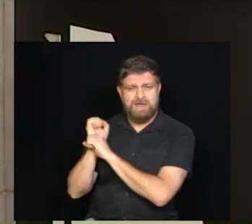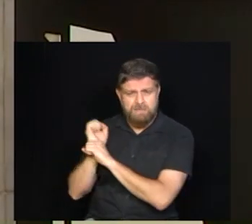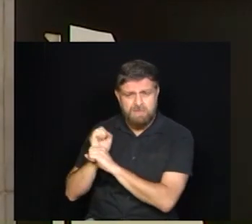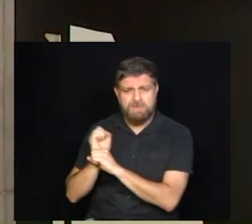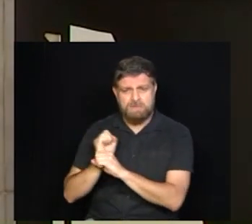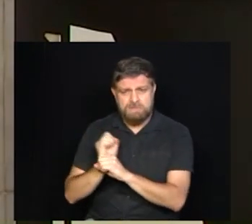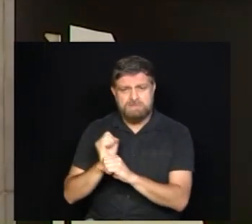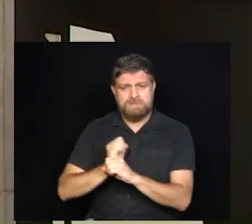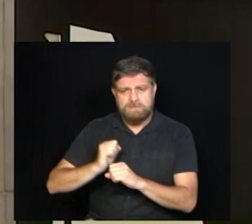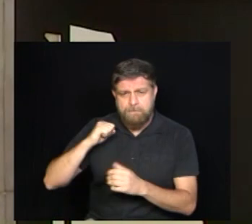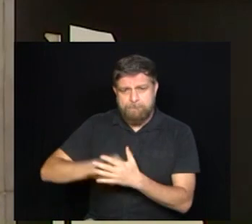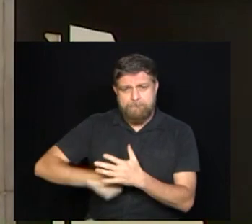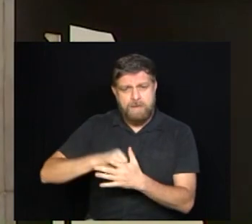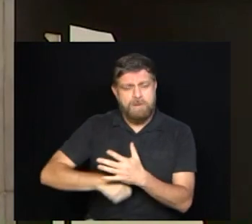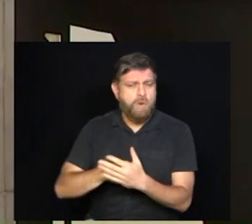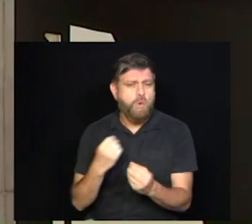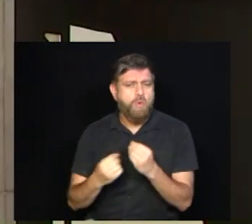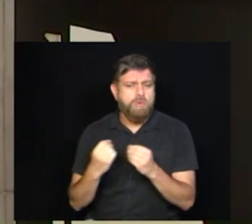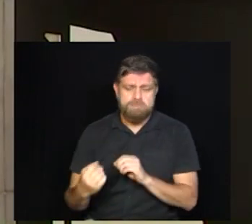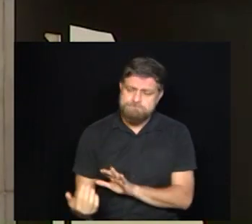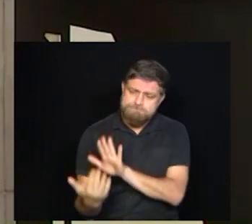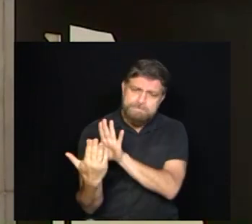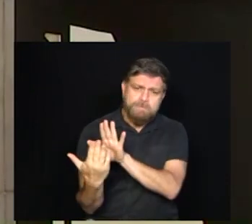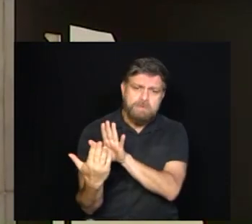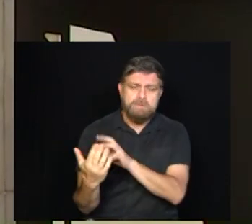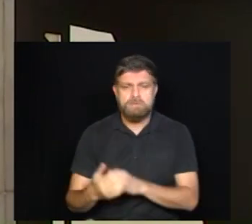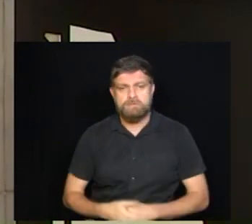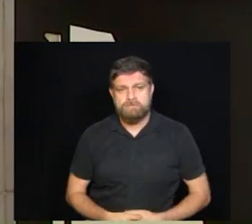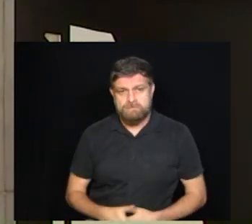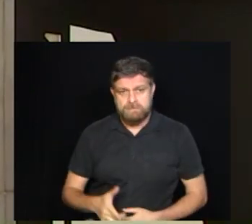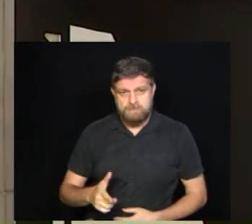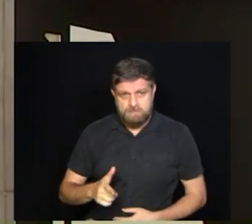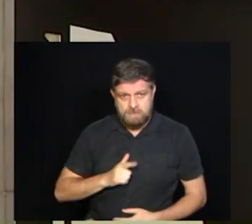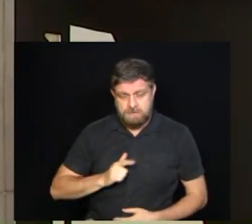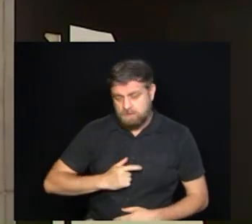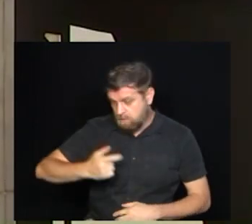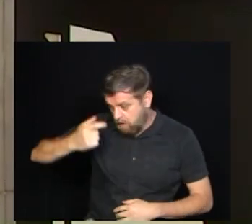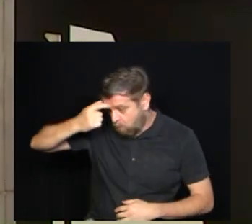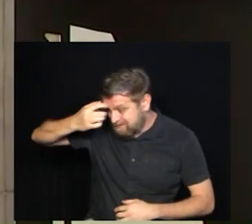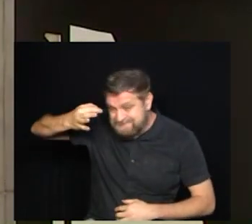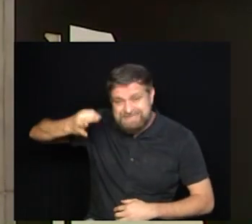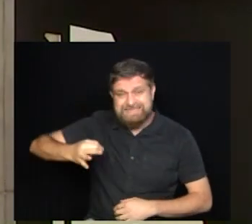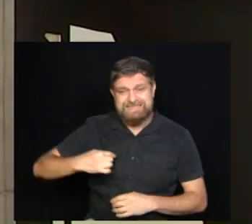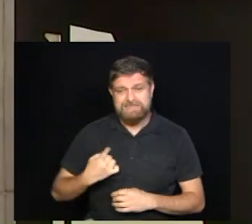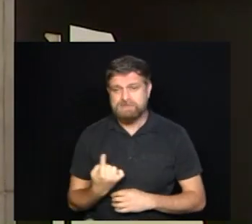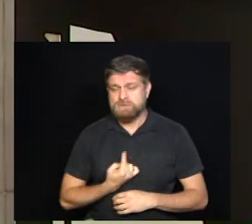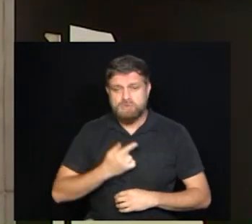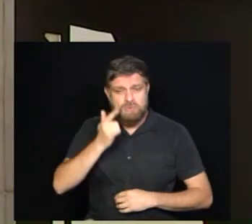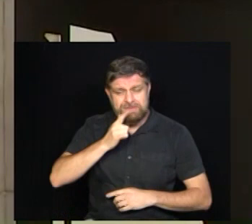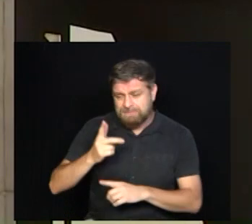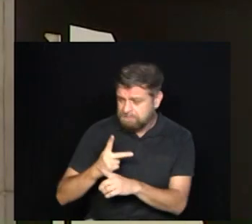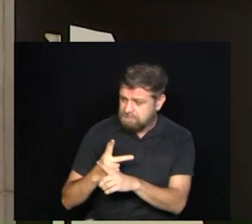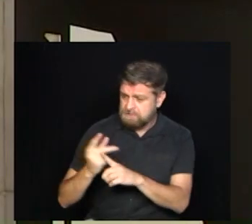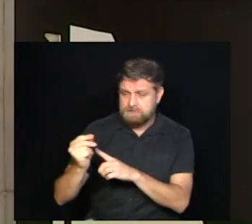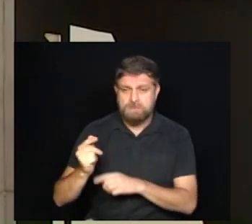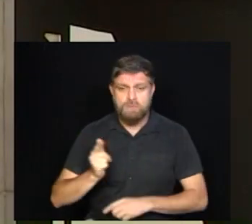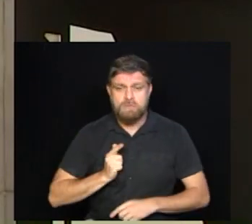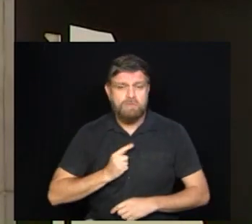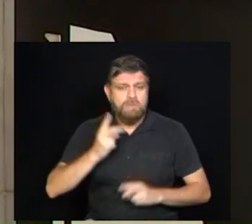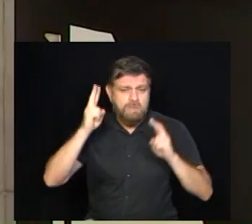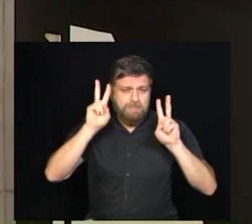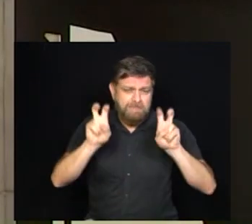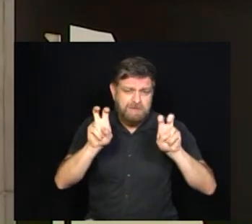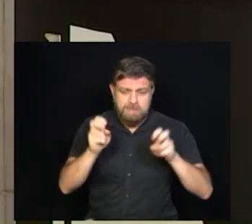anos. Como vencer esse obstáculo? Através da conscientização é que a gente vai poder vencer. Porque quando a gente fala de